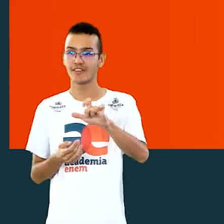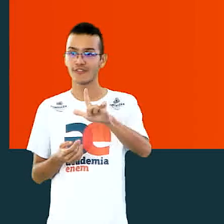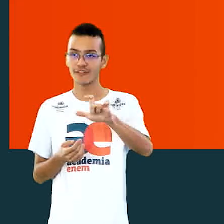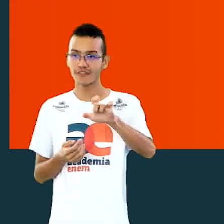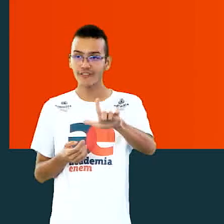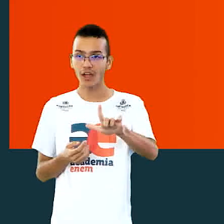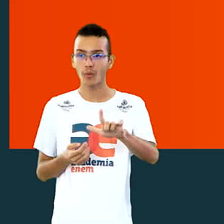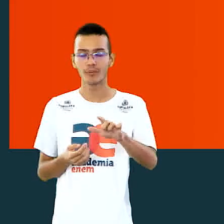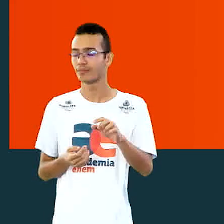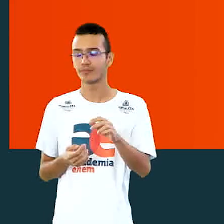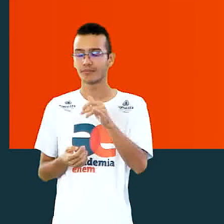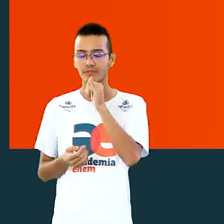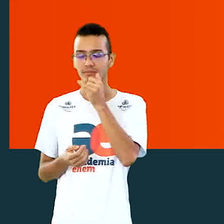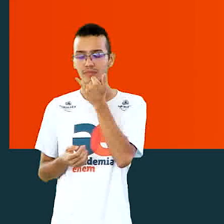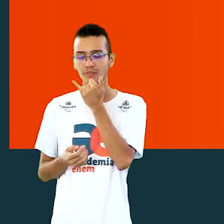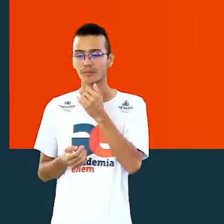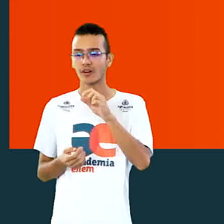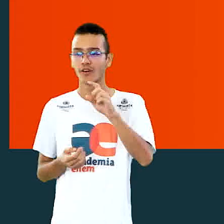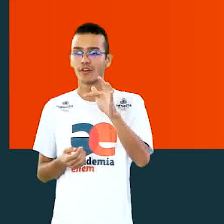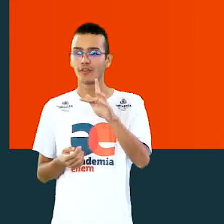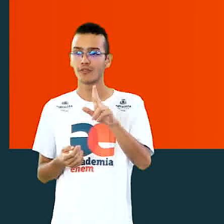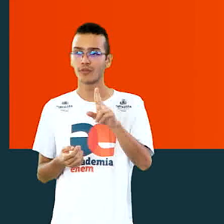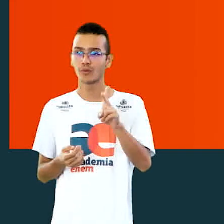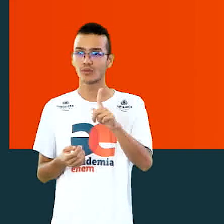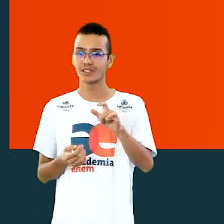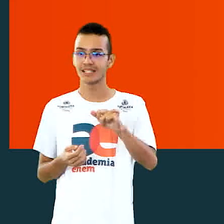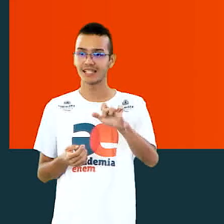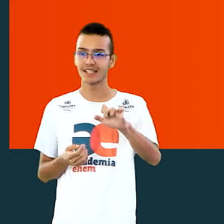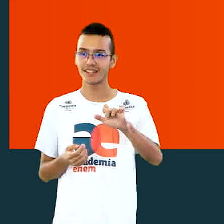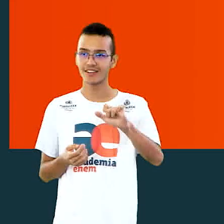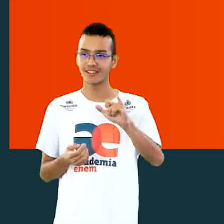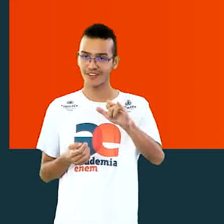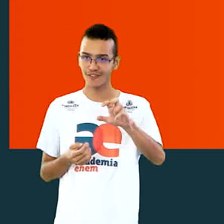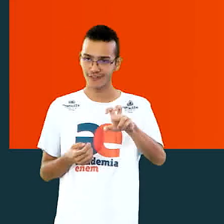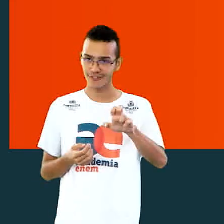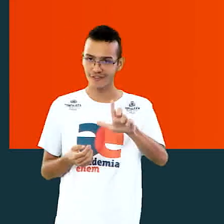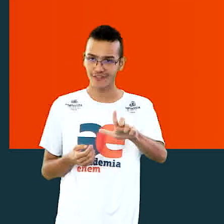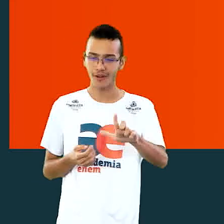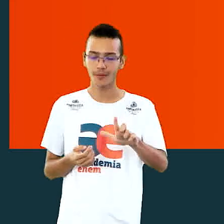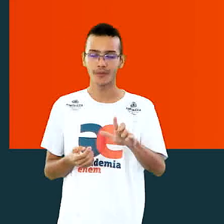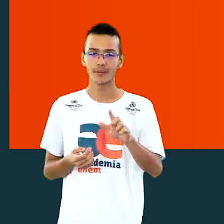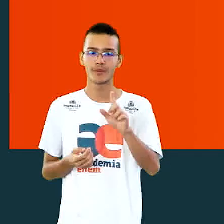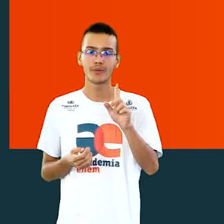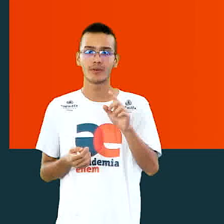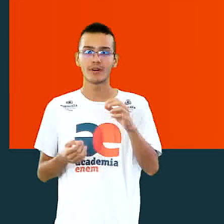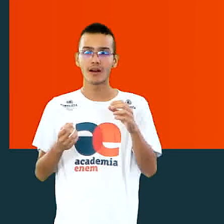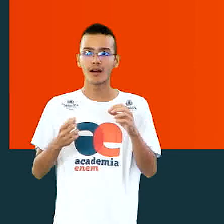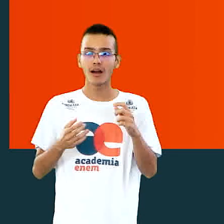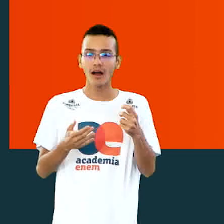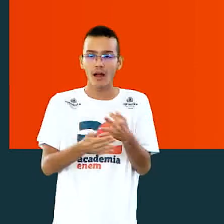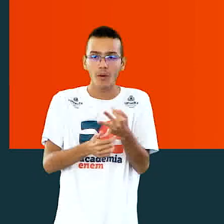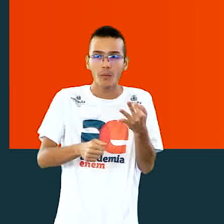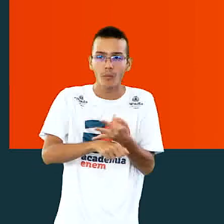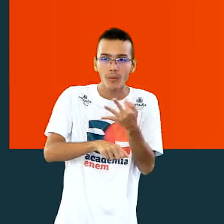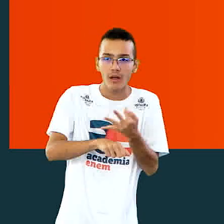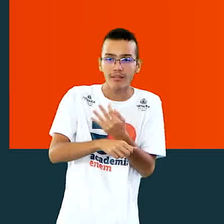Que ele suporta até 10. Se passar 11, ele